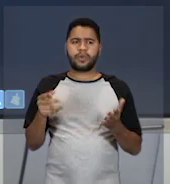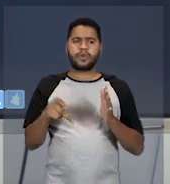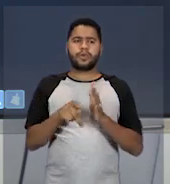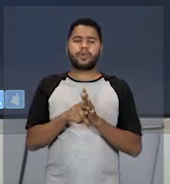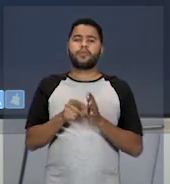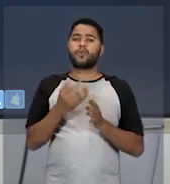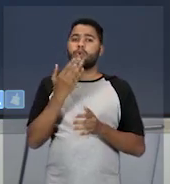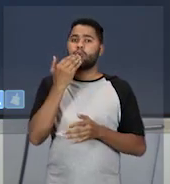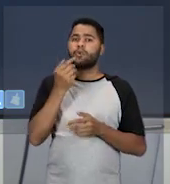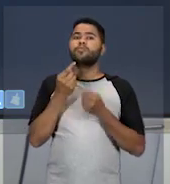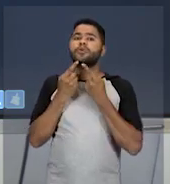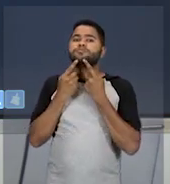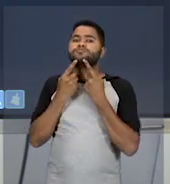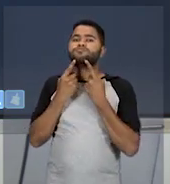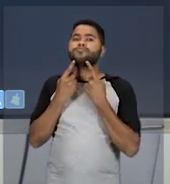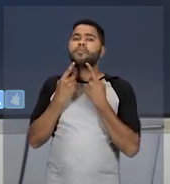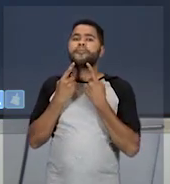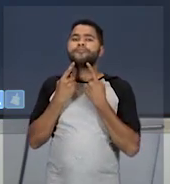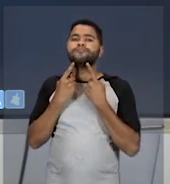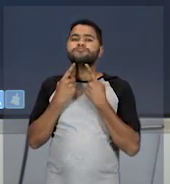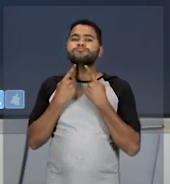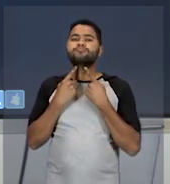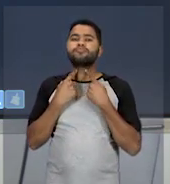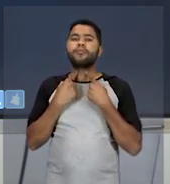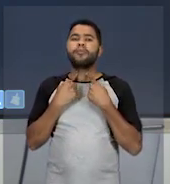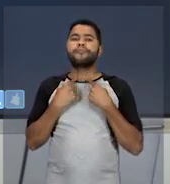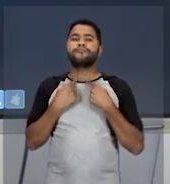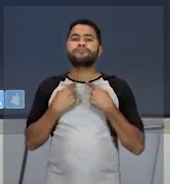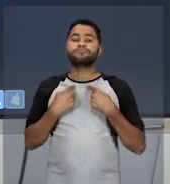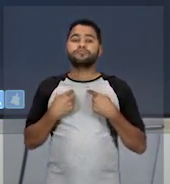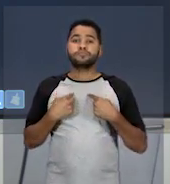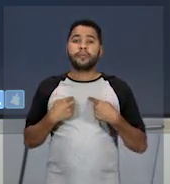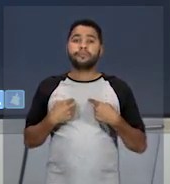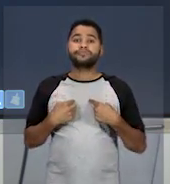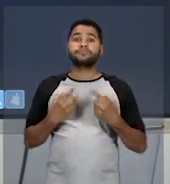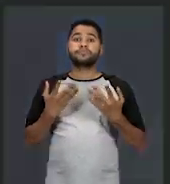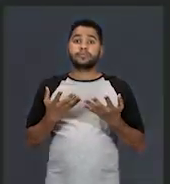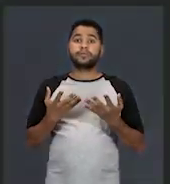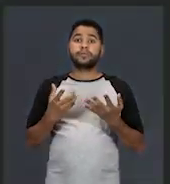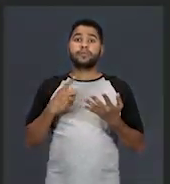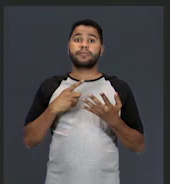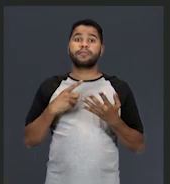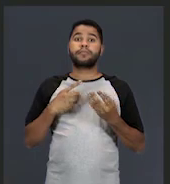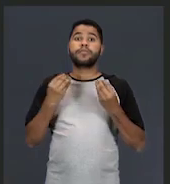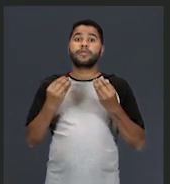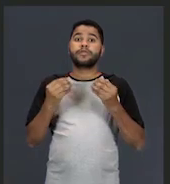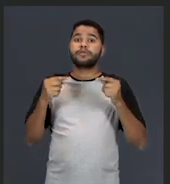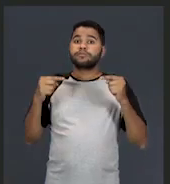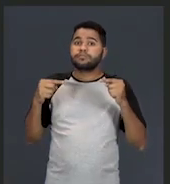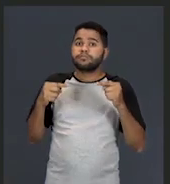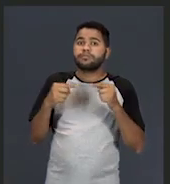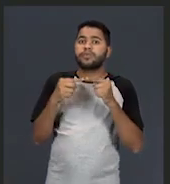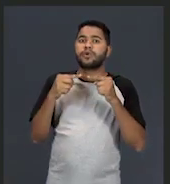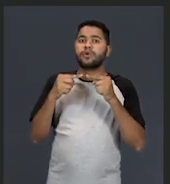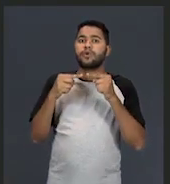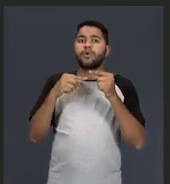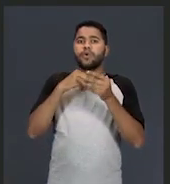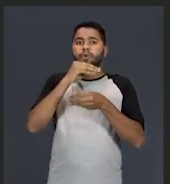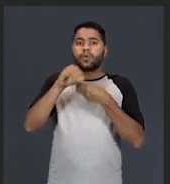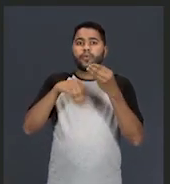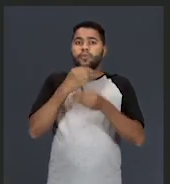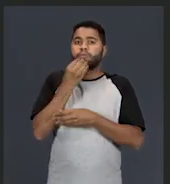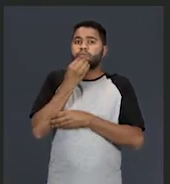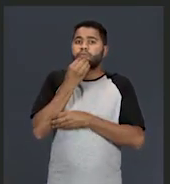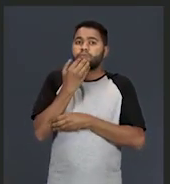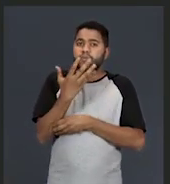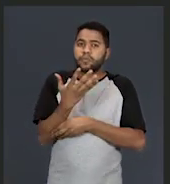Ingestão de alimentos, né? Você come e esses alimentos têm que ser assimilados em compostos